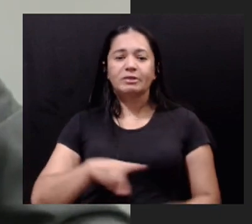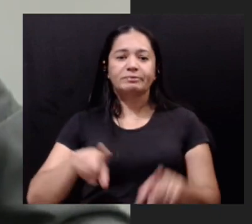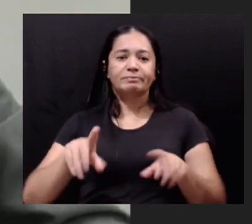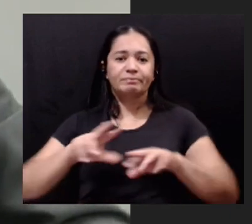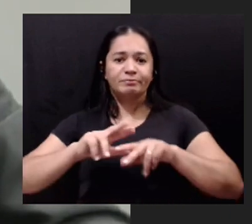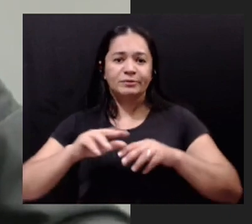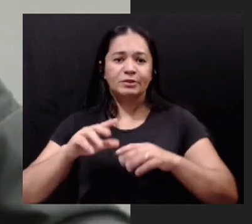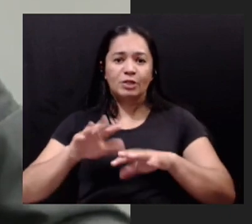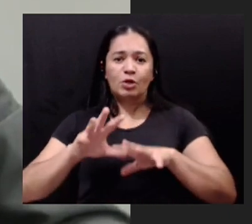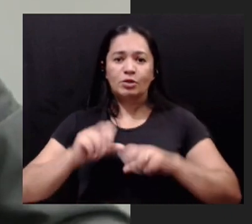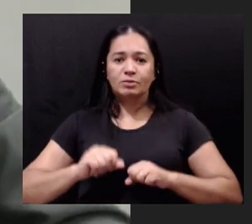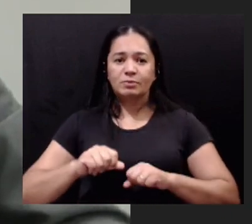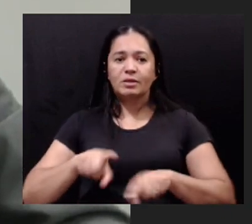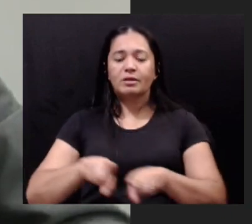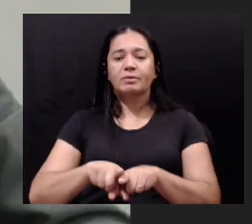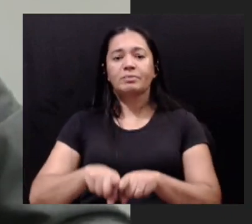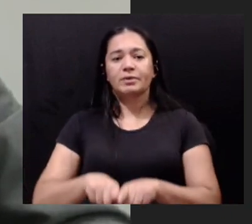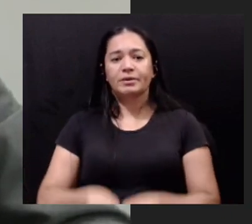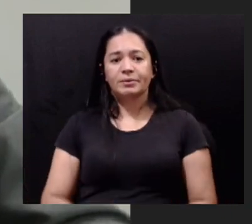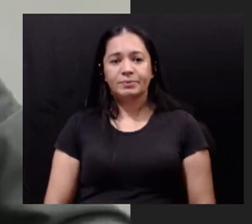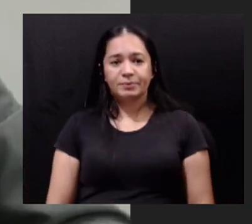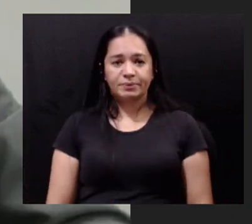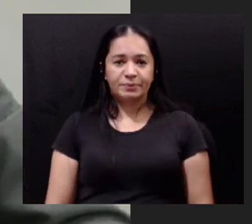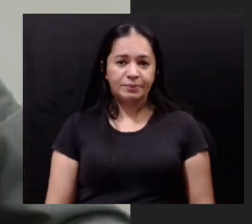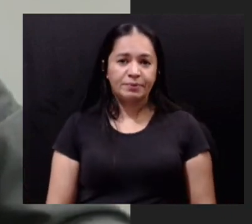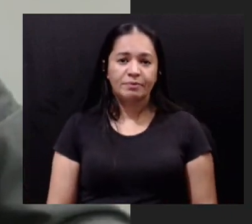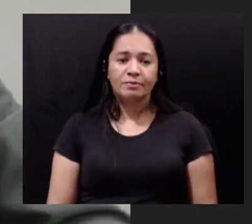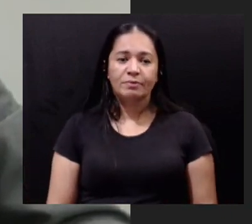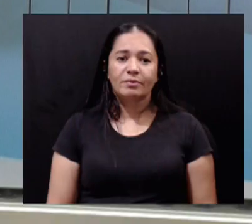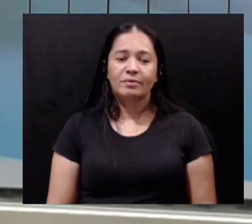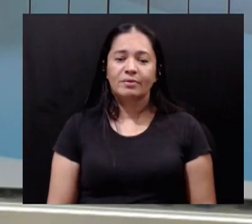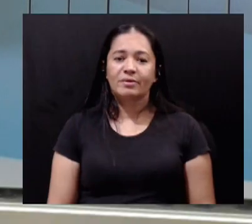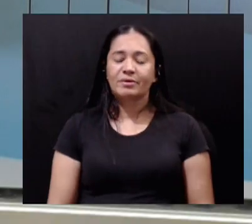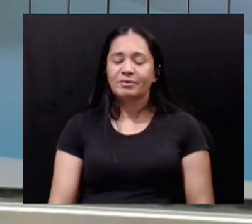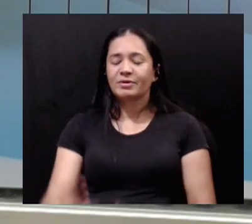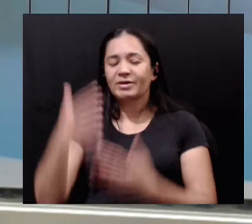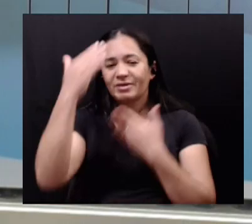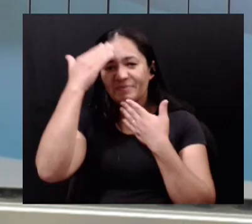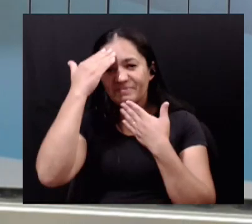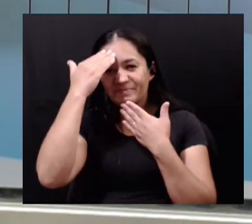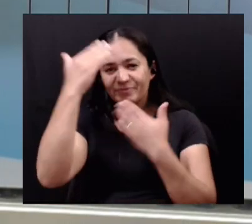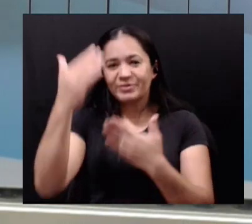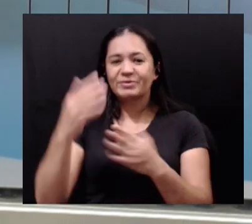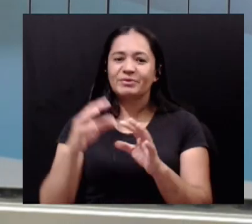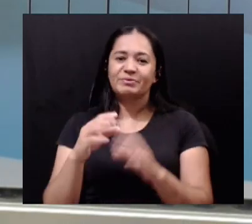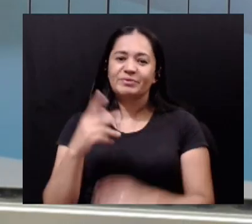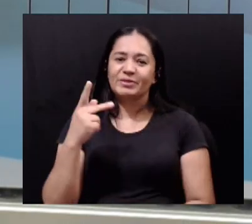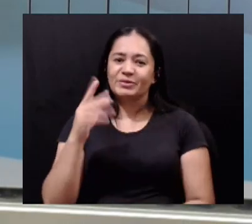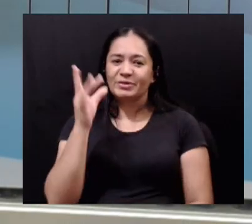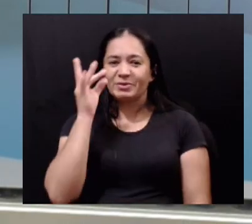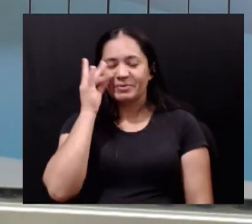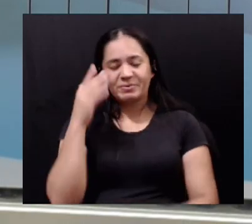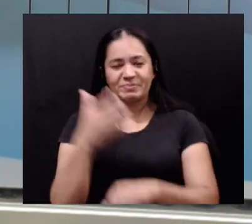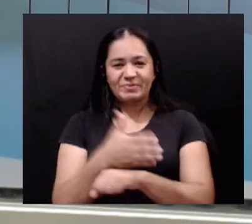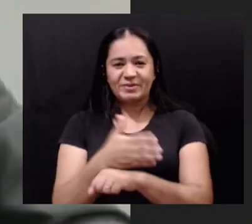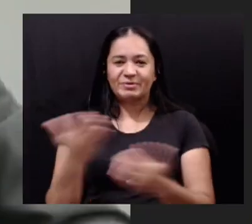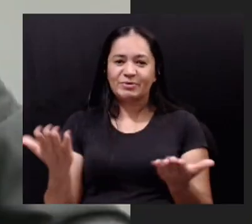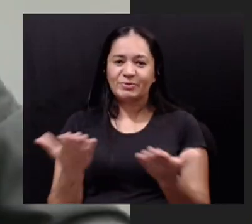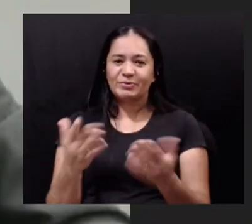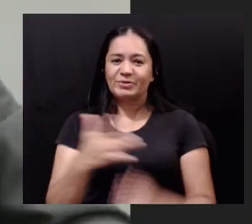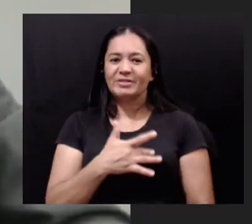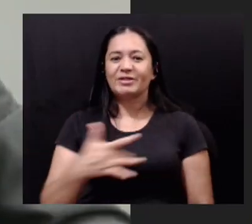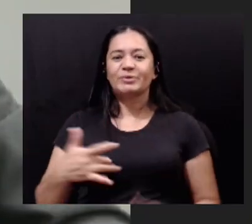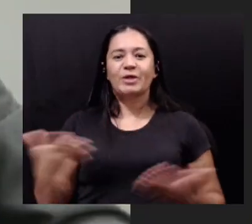como Helicobacter pylori também. Doutor Ernesto, muito obrigada pela sua disposição e pela sua participação aqui no Saúde Agora. Eu